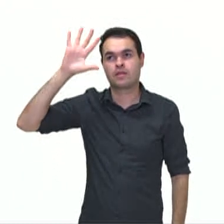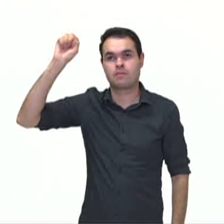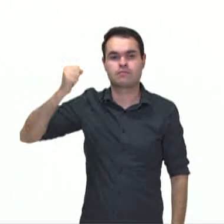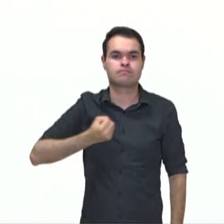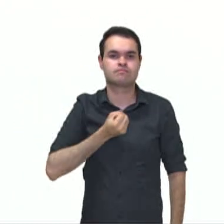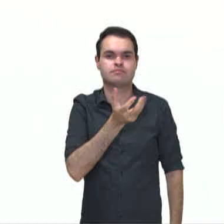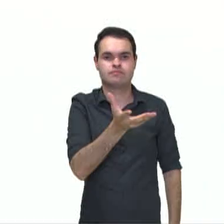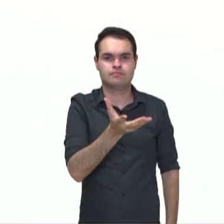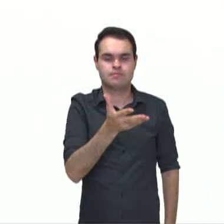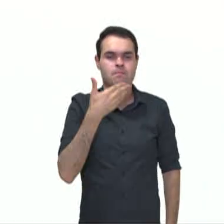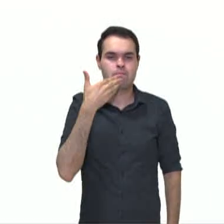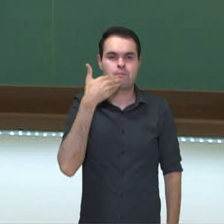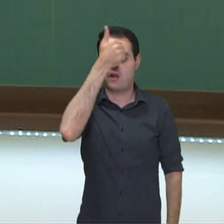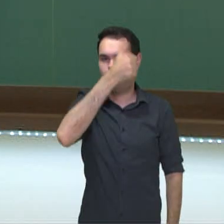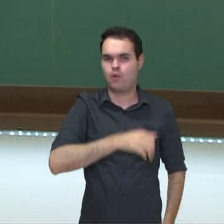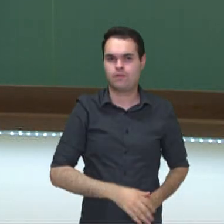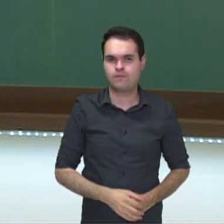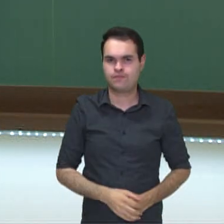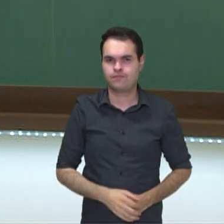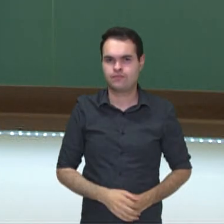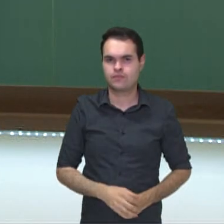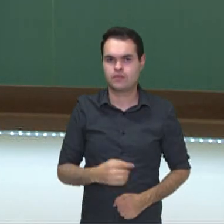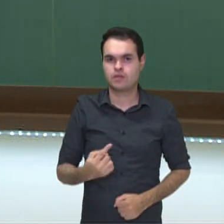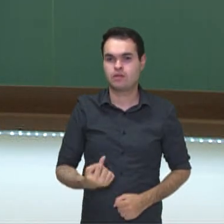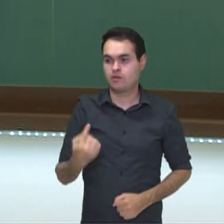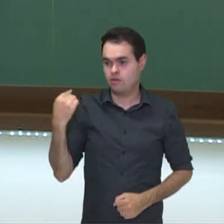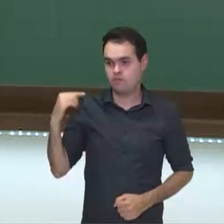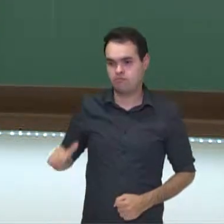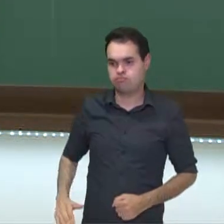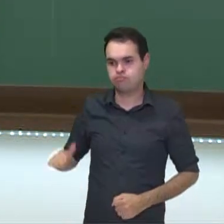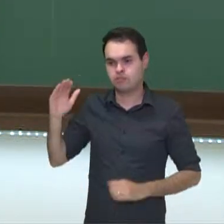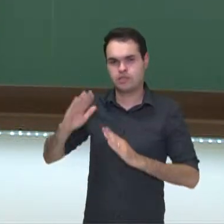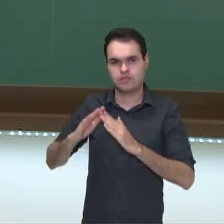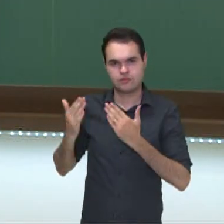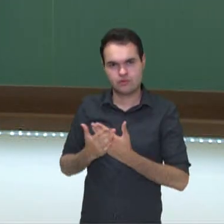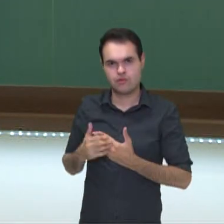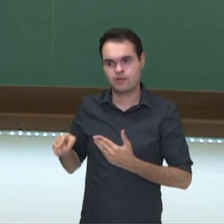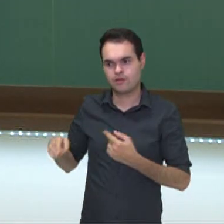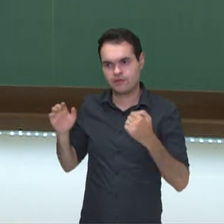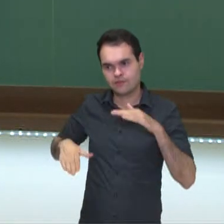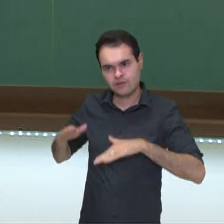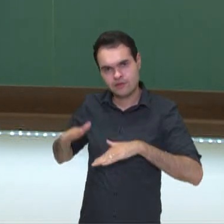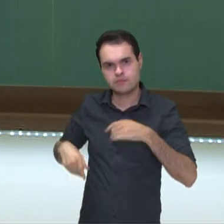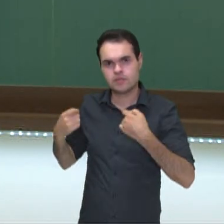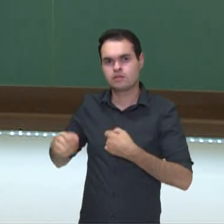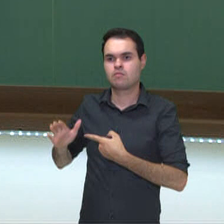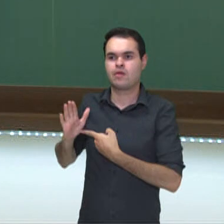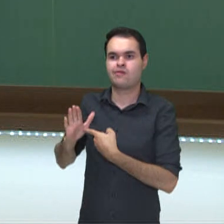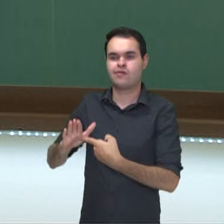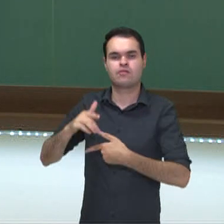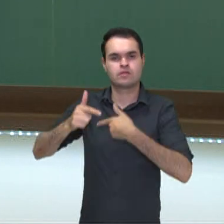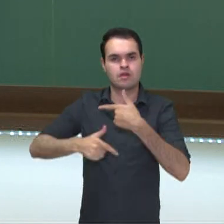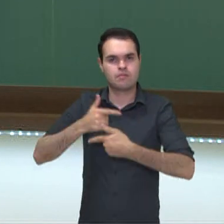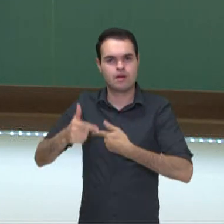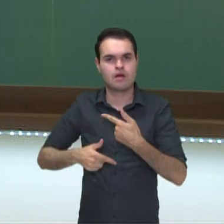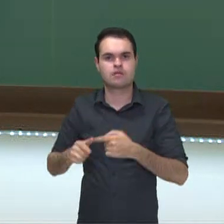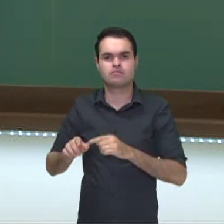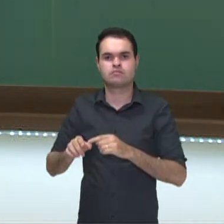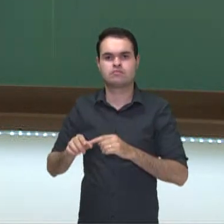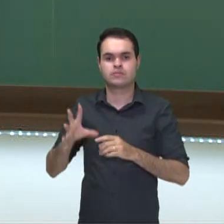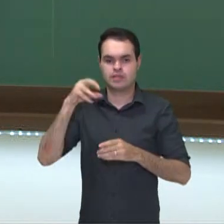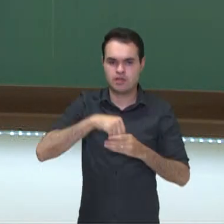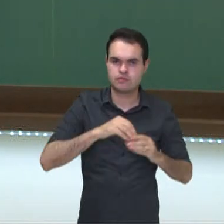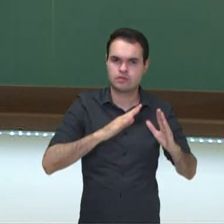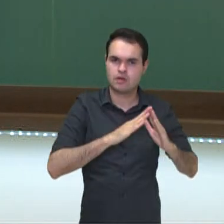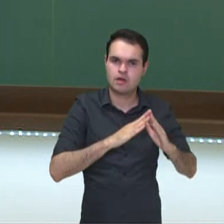pensamentos. Utilizamos isso desde lá da escola, quando precisamos apresentar um trabalho, até dentro de